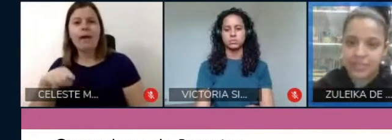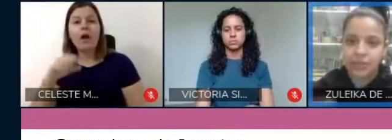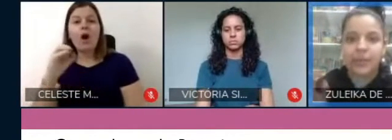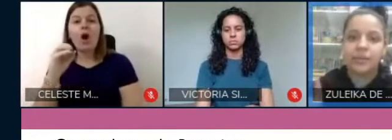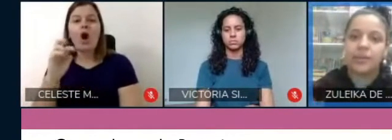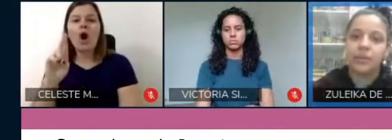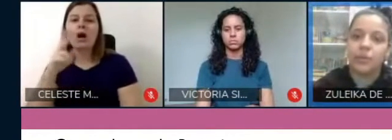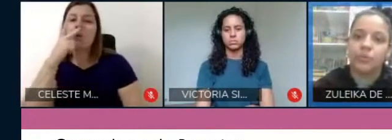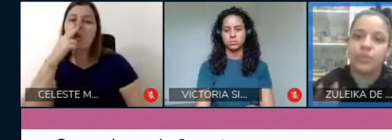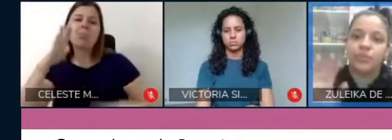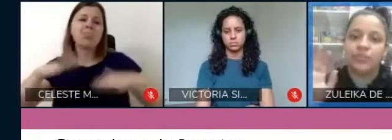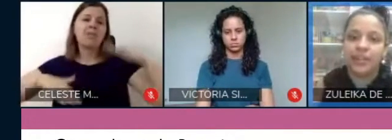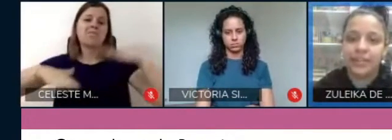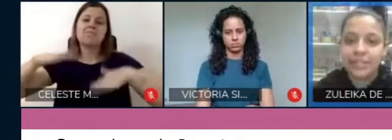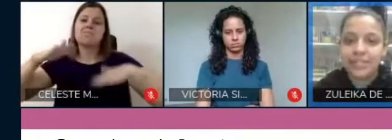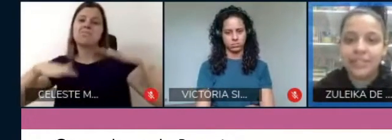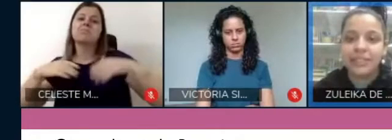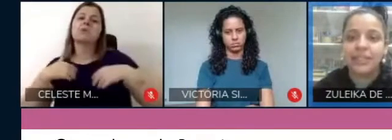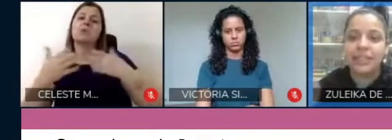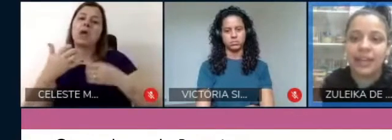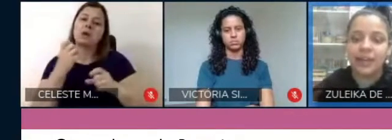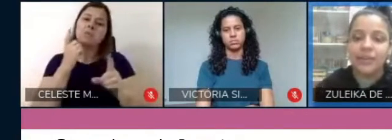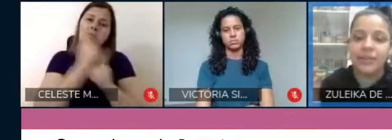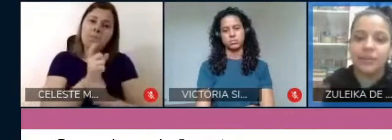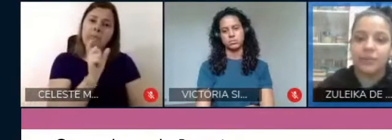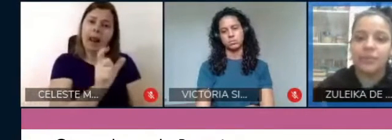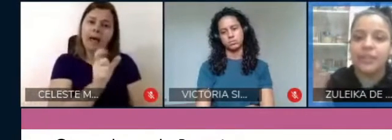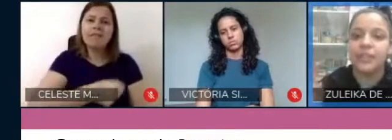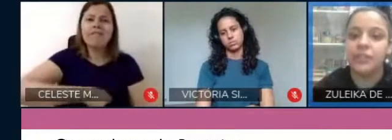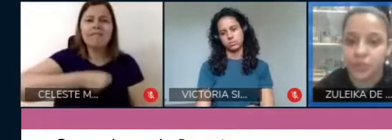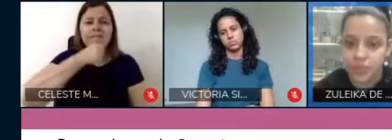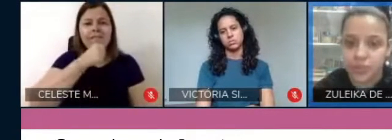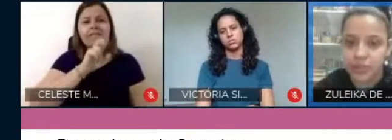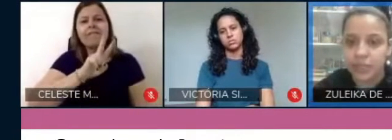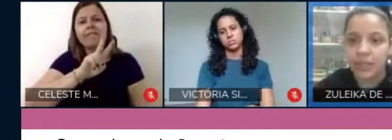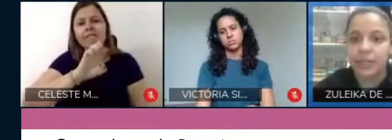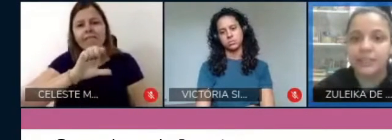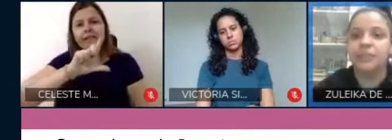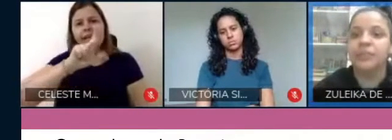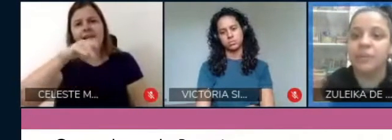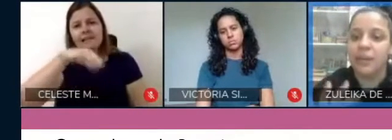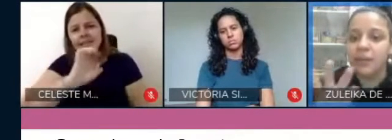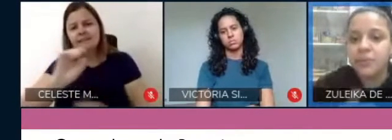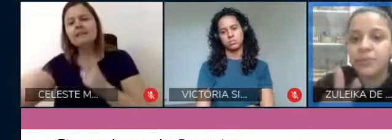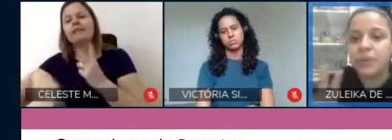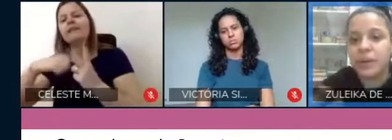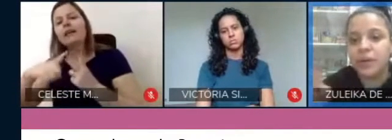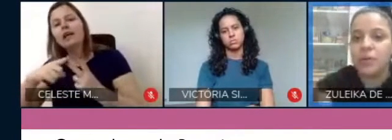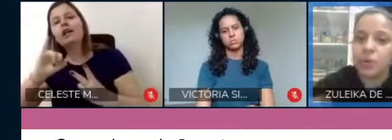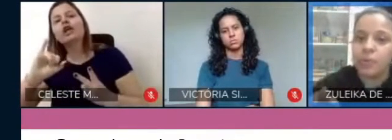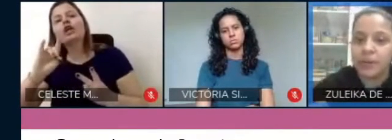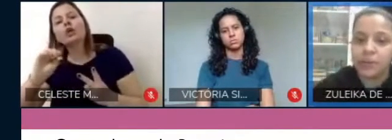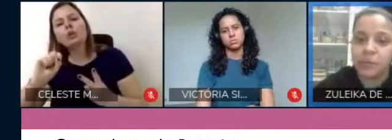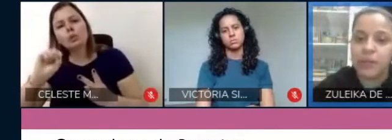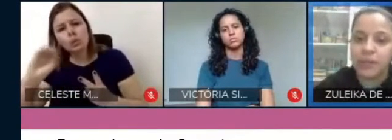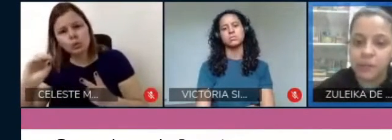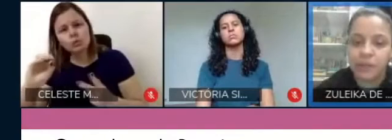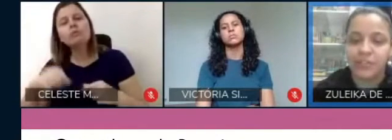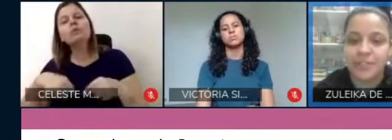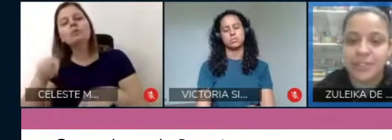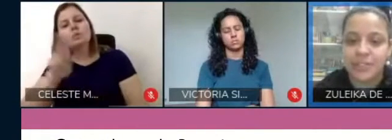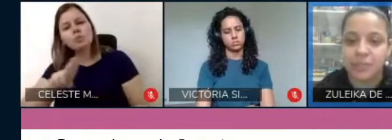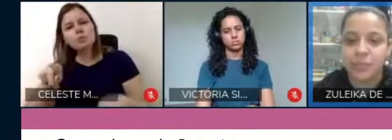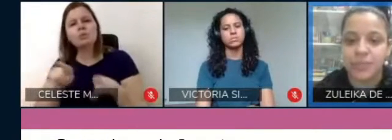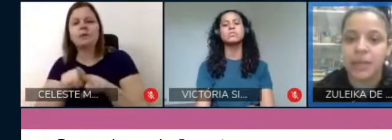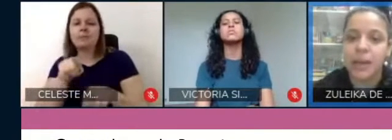tanto faz. Eu quero que encontre velhice e quero que encontre idoso. Então, eu também uso o operador